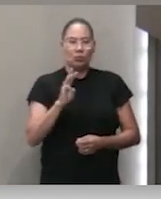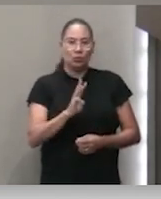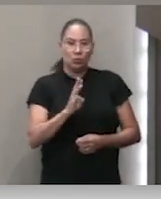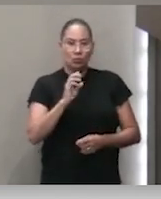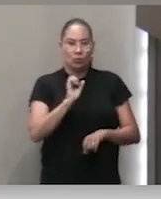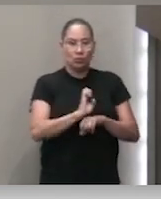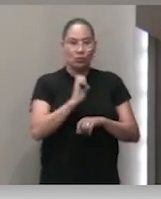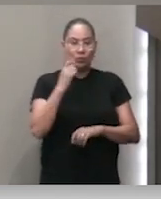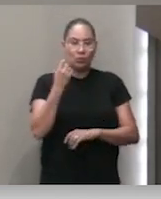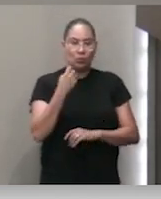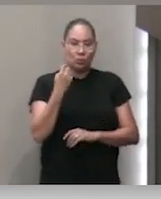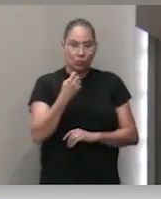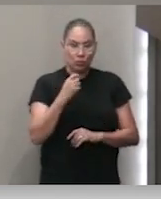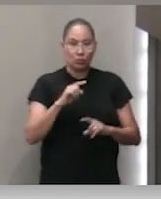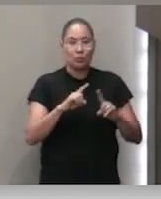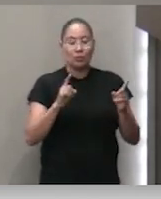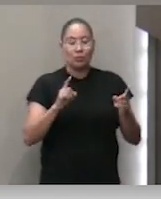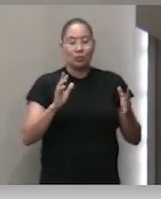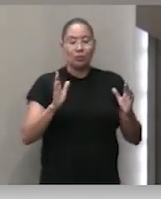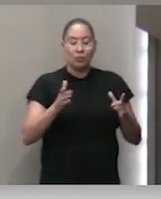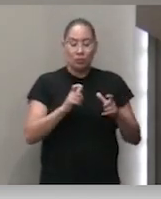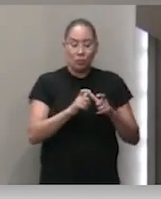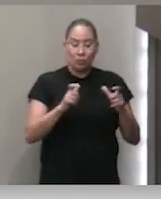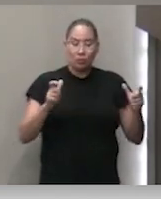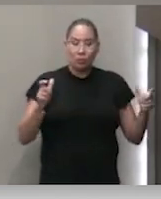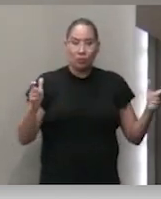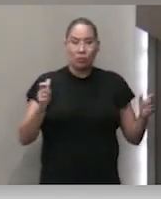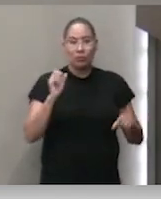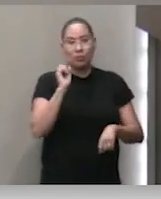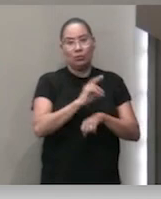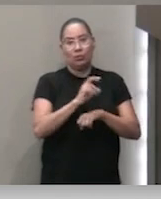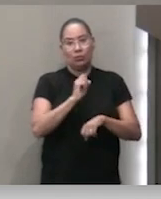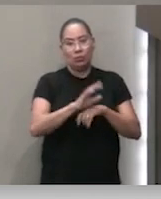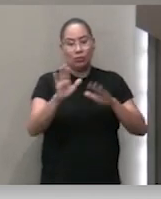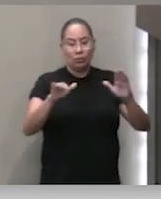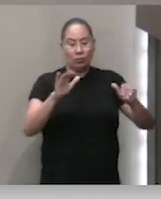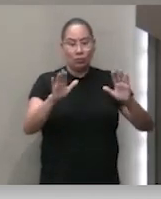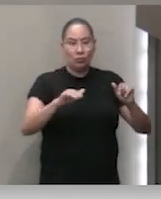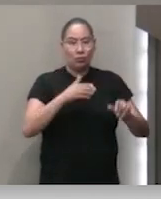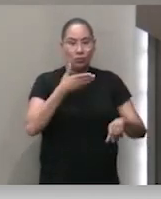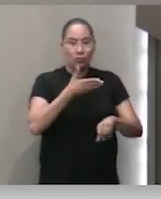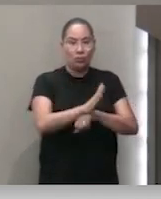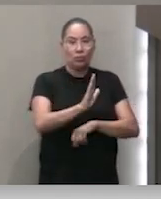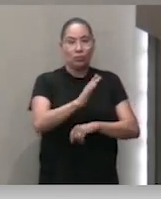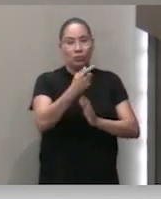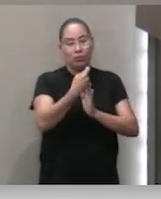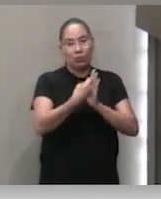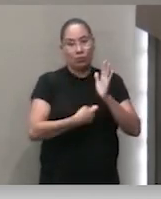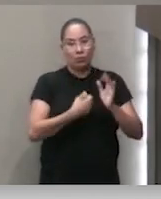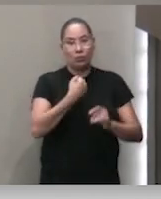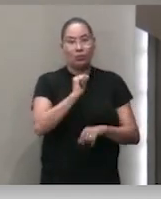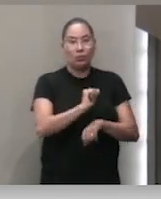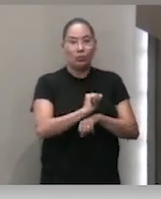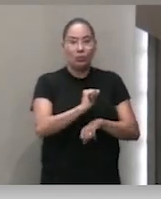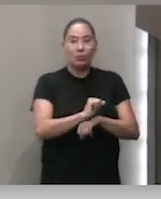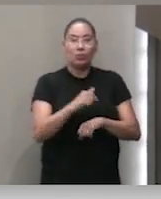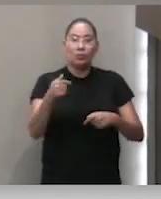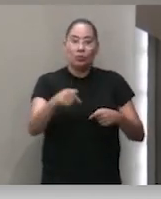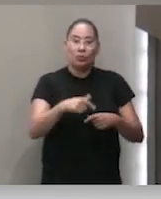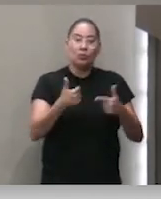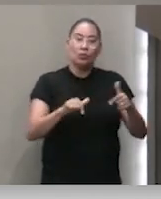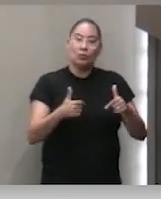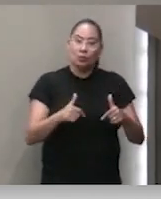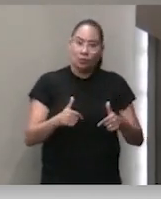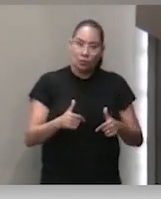Sul, mas que de imediato amplie essas vagas, chame esses aprovados no concurso, que estão esperando para vir trabalhar no